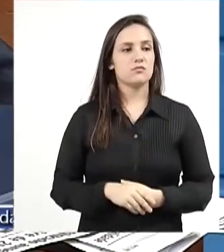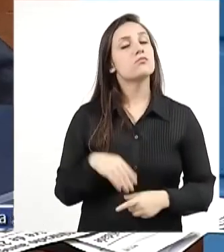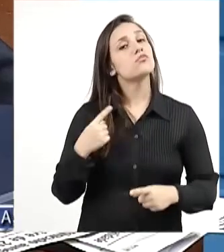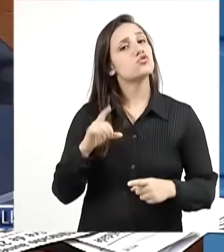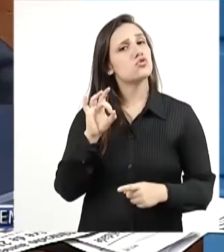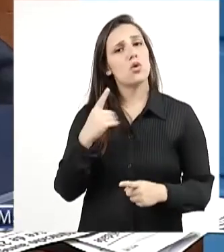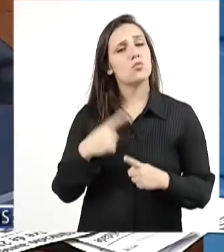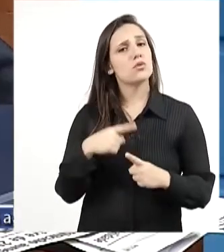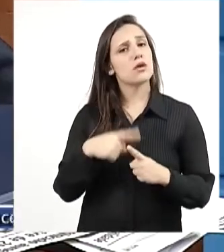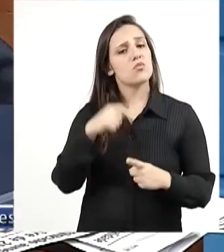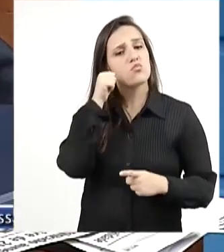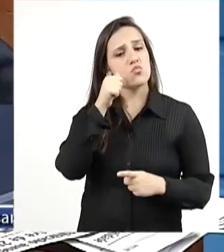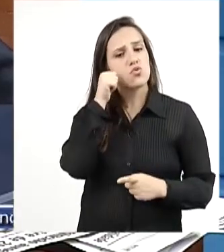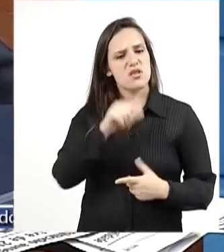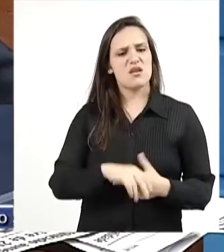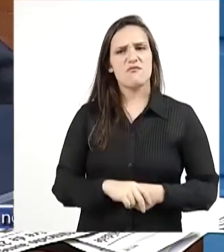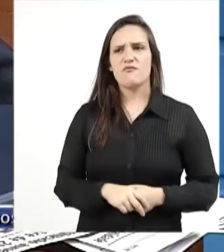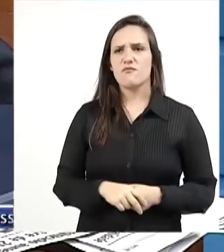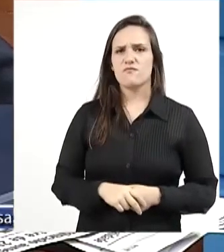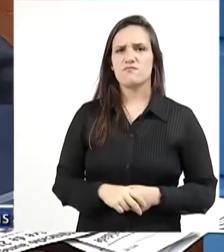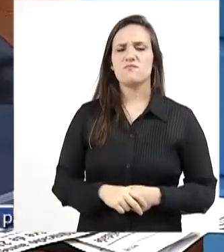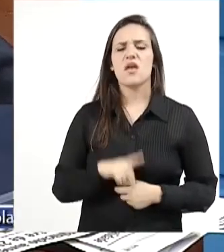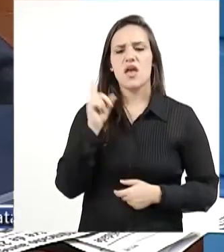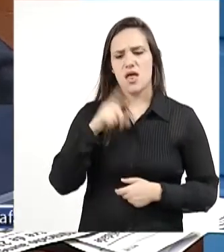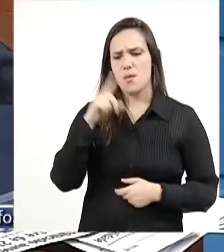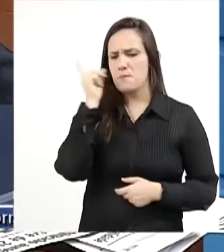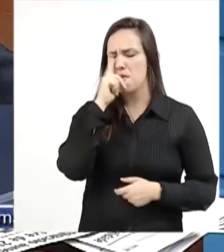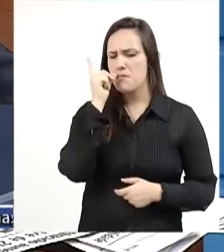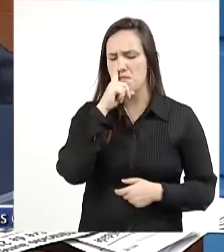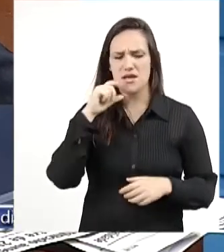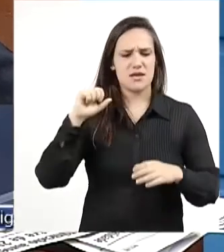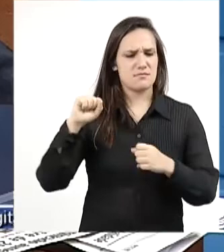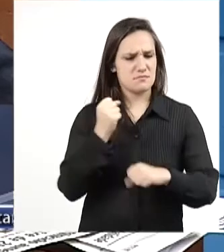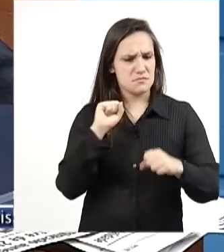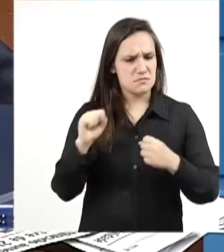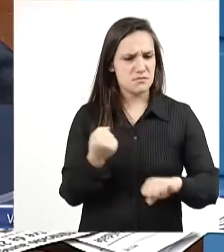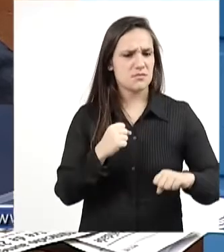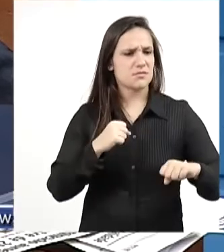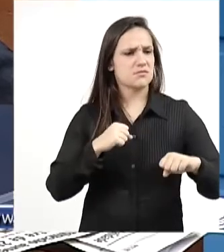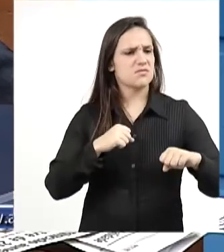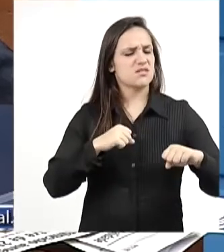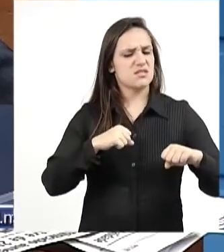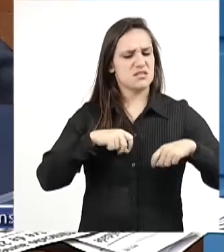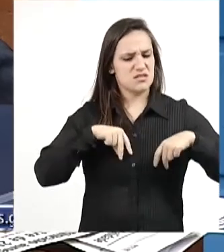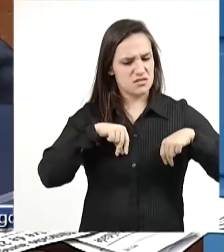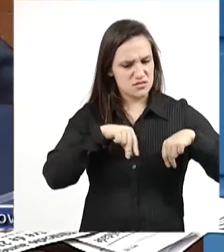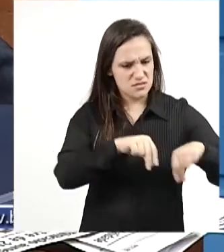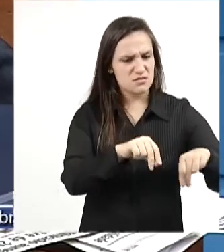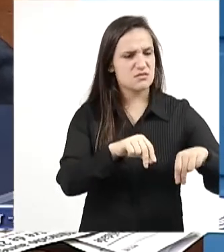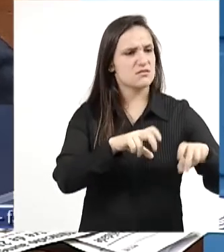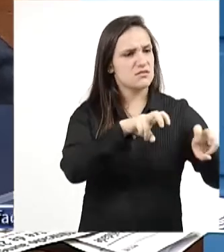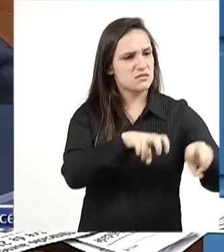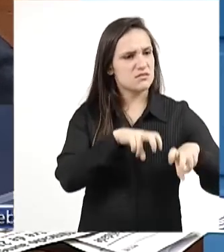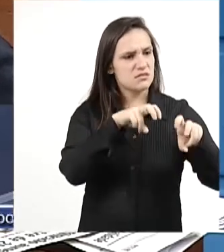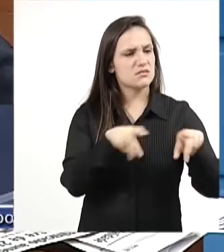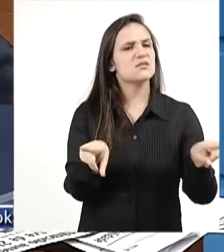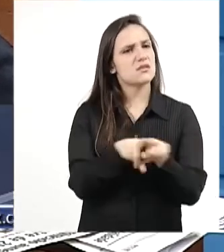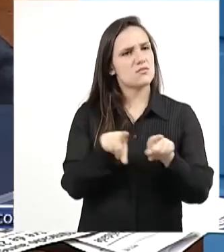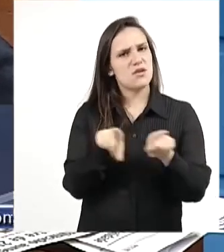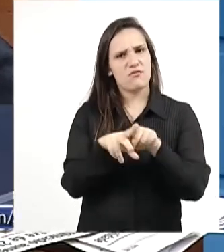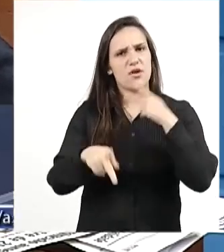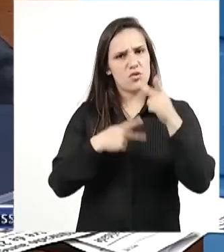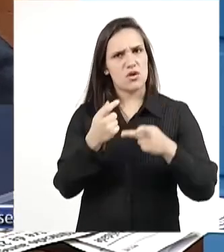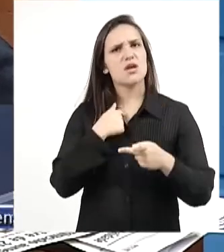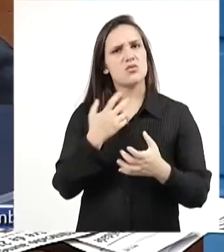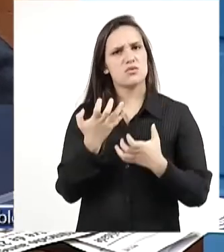ousou, além de ser dona de casa, mãe, trabalhadora rural, poetisa, ela ousou ser política.